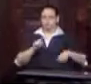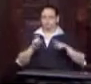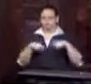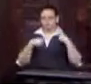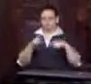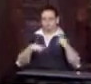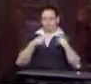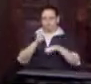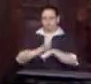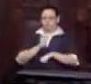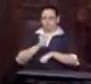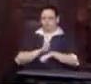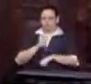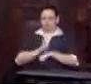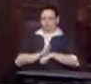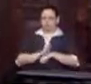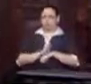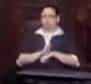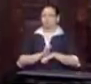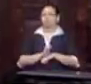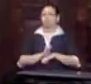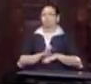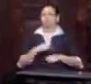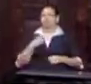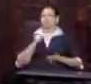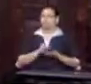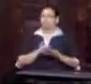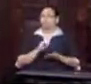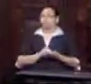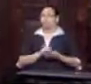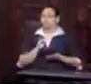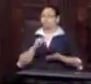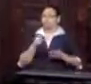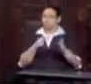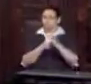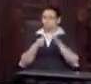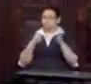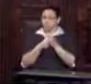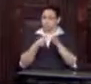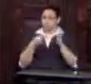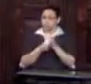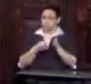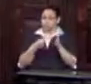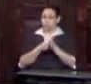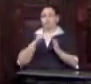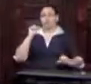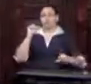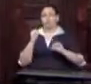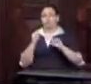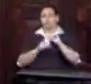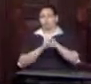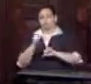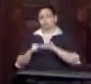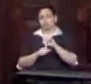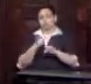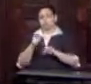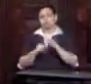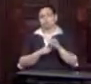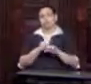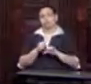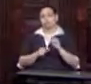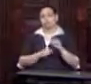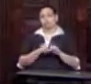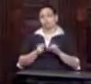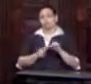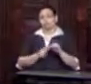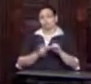Ainda estamos muito aquém. Vamos lutar, exato, mais uma razão para não tirar, mas vamos lutar para que isso